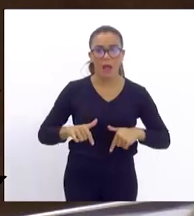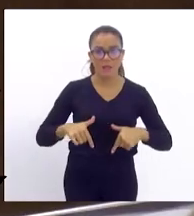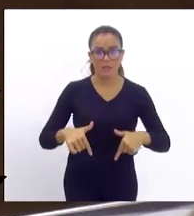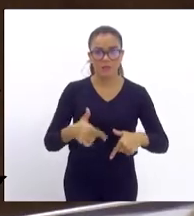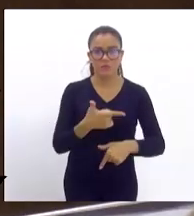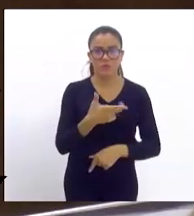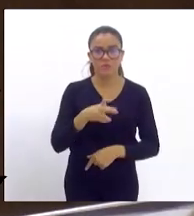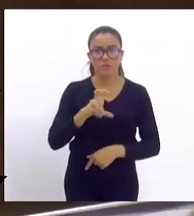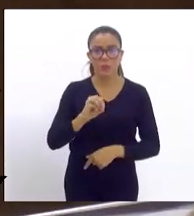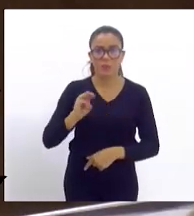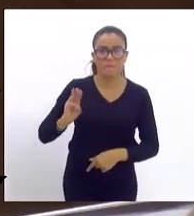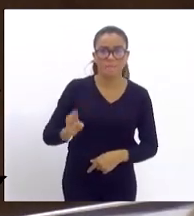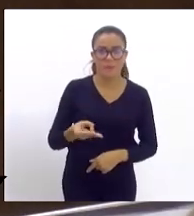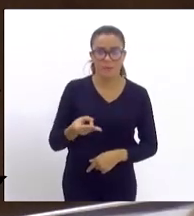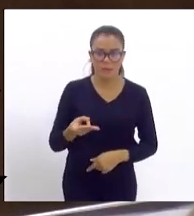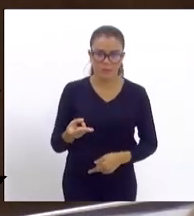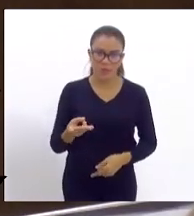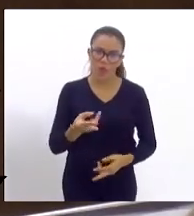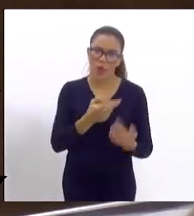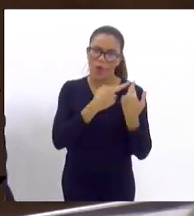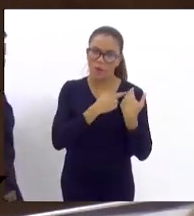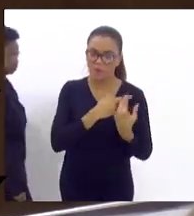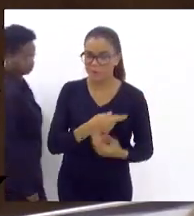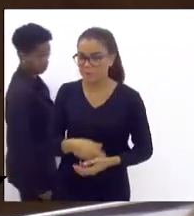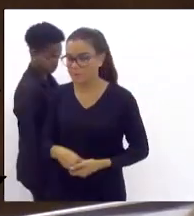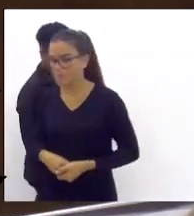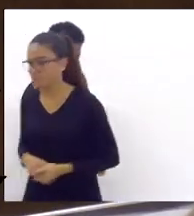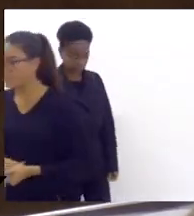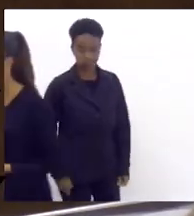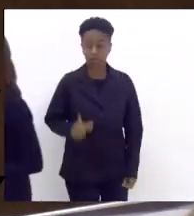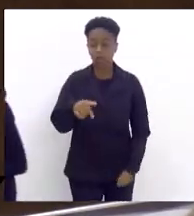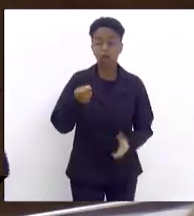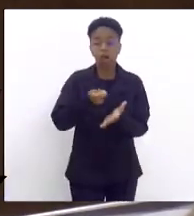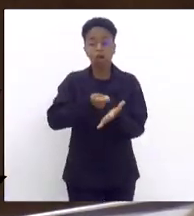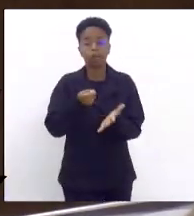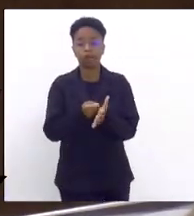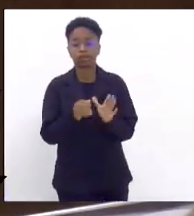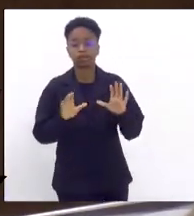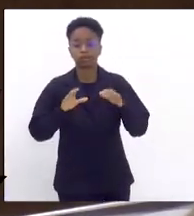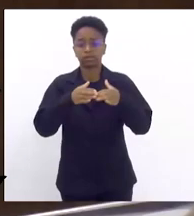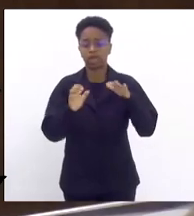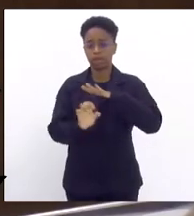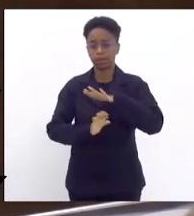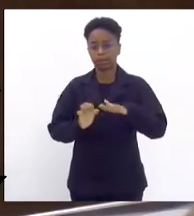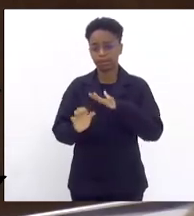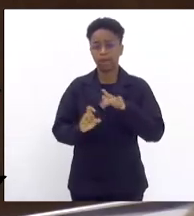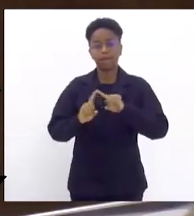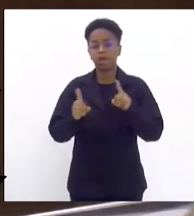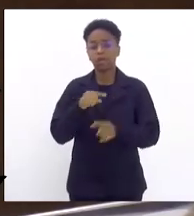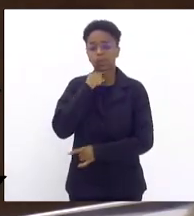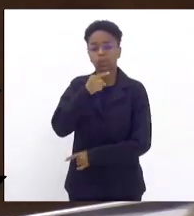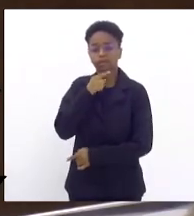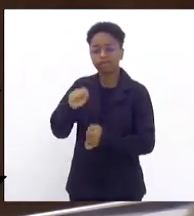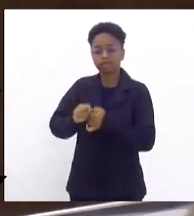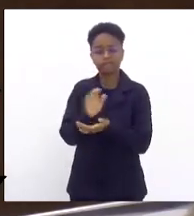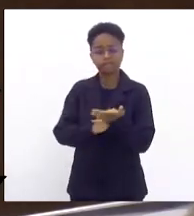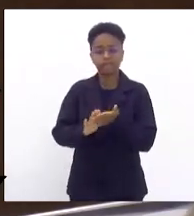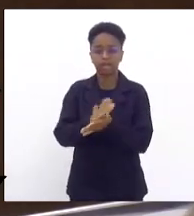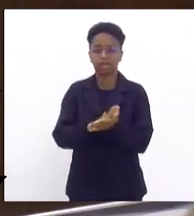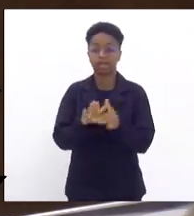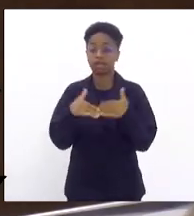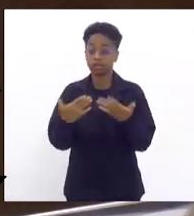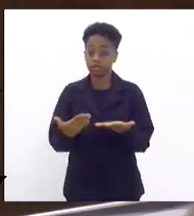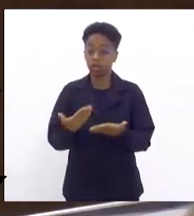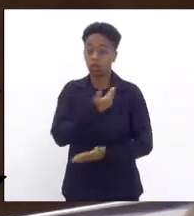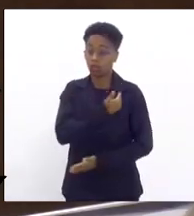250 milhões, que é a obrigação do concessionário. Pobre do concessionário, ele não vai conseguir fazer nada. Então, o